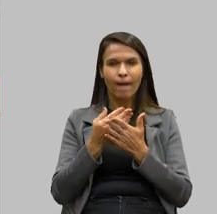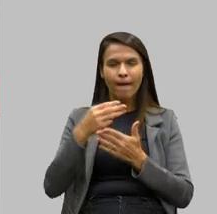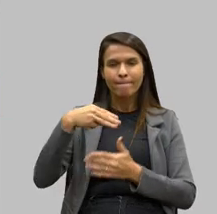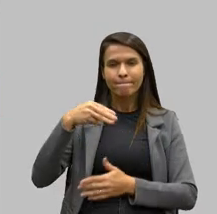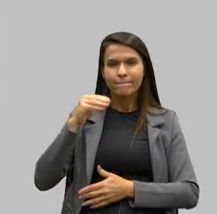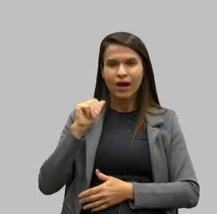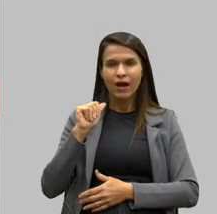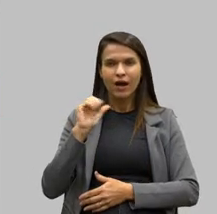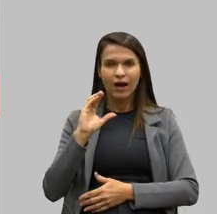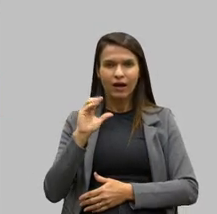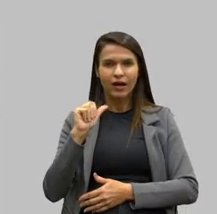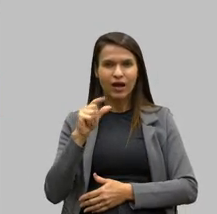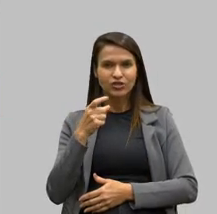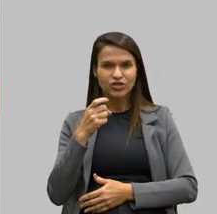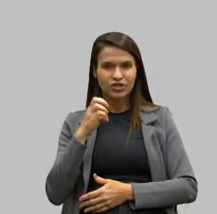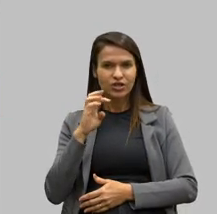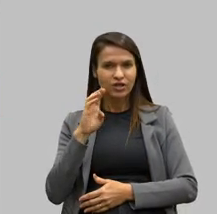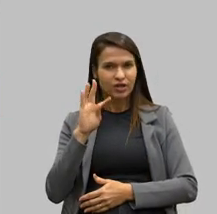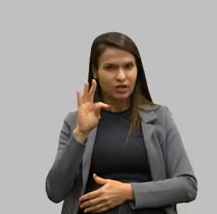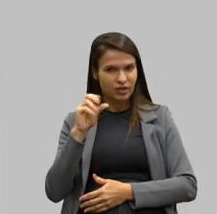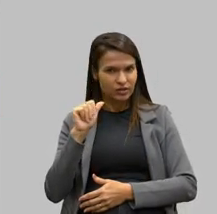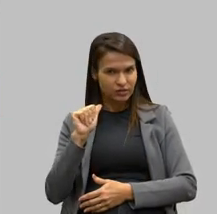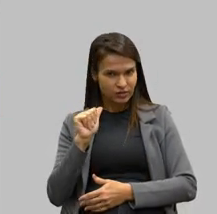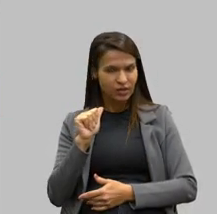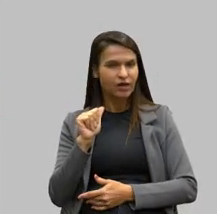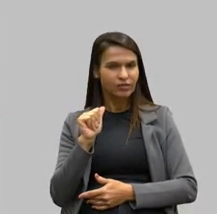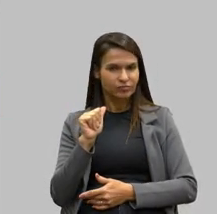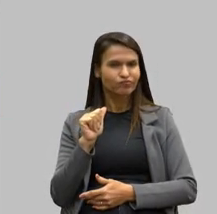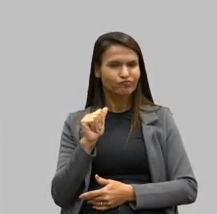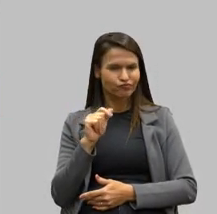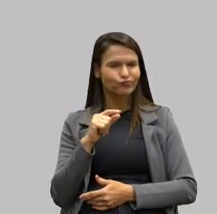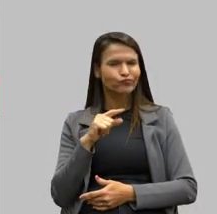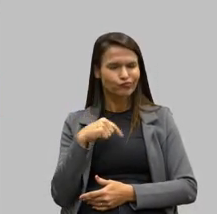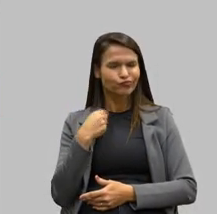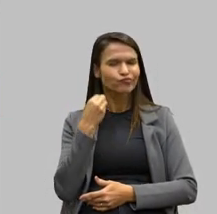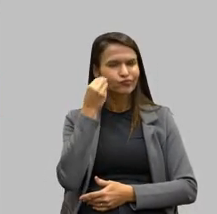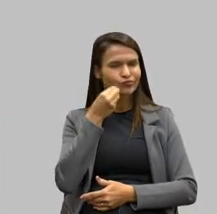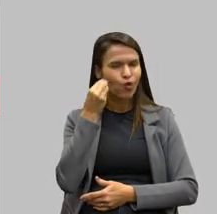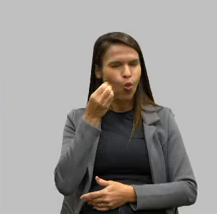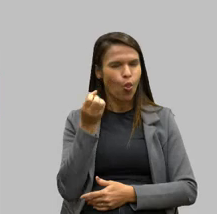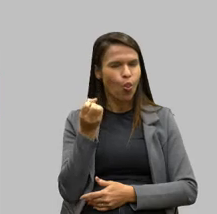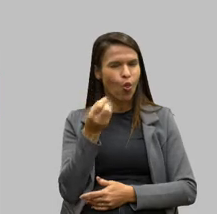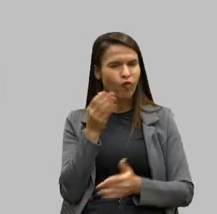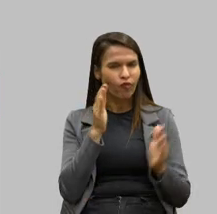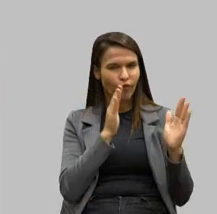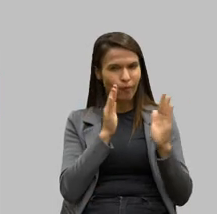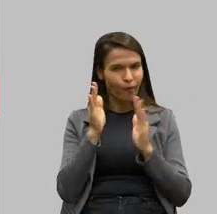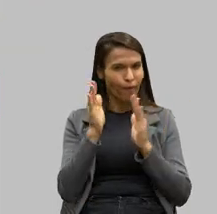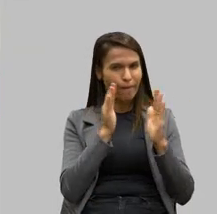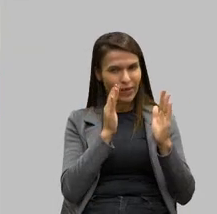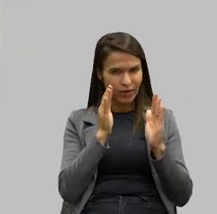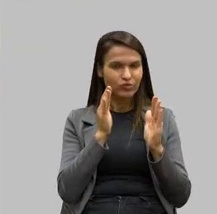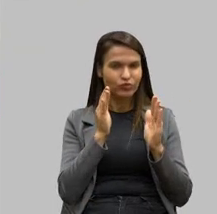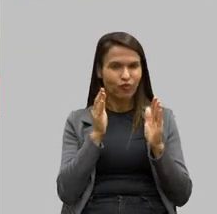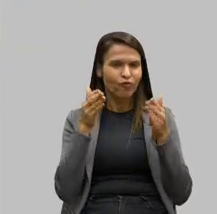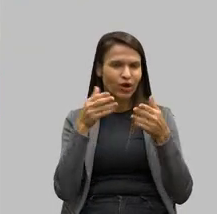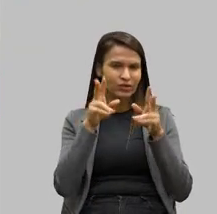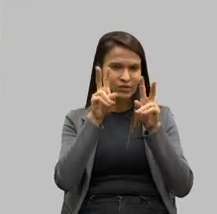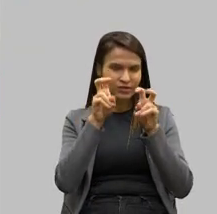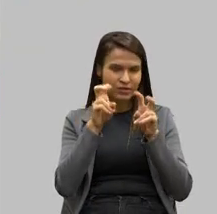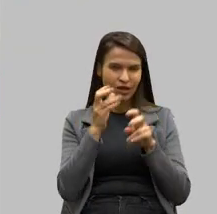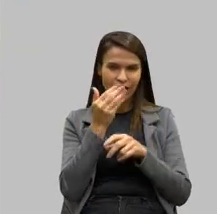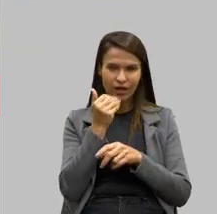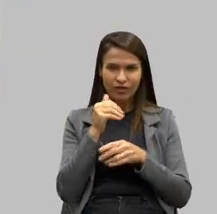Nós vivemos um novo momento no que tange merenda escolar. É gostoso ouvir isso. Eu imagino para você, que é o